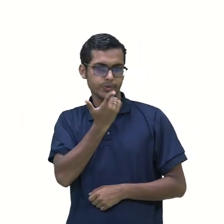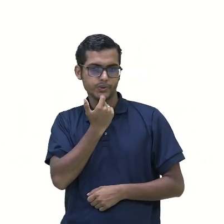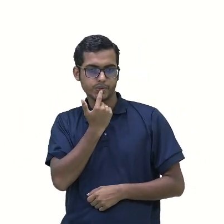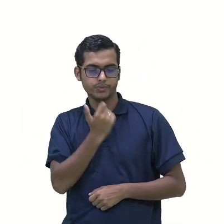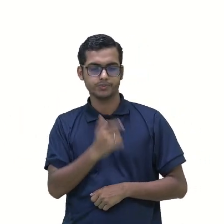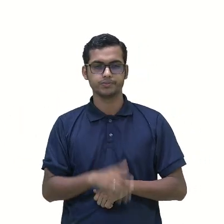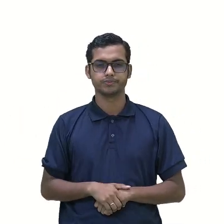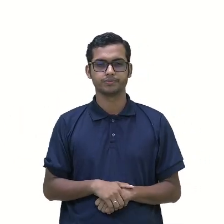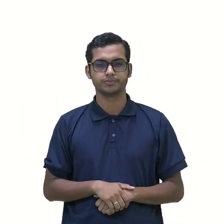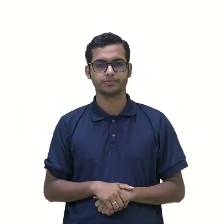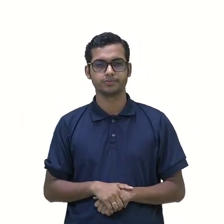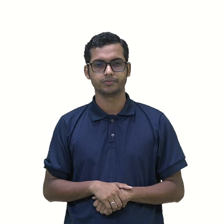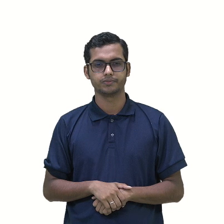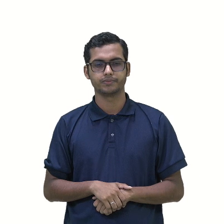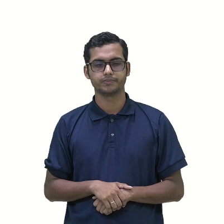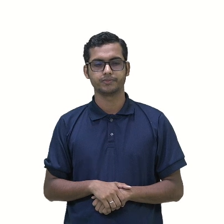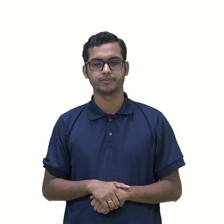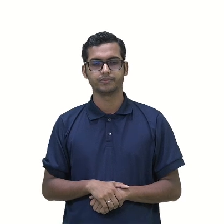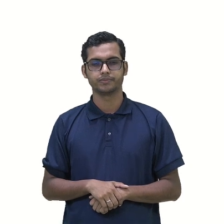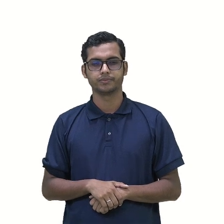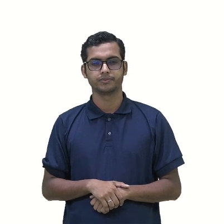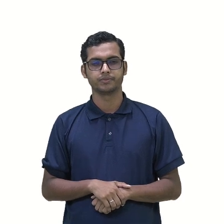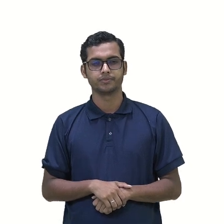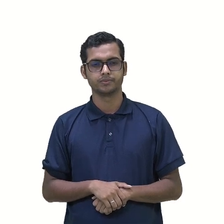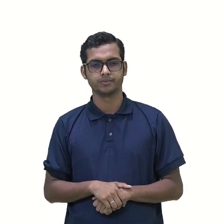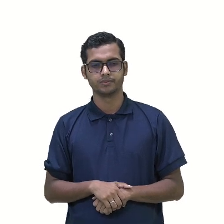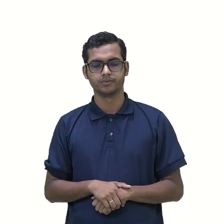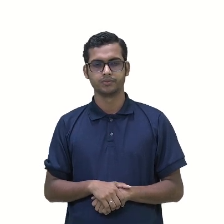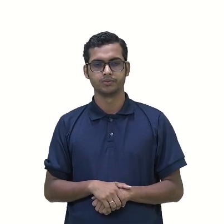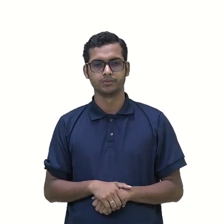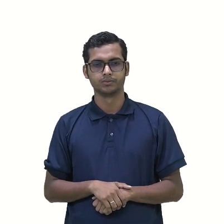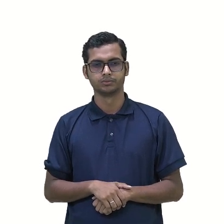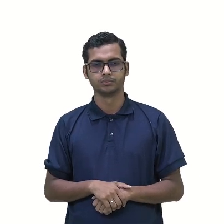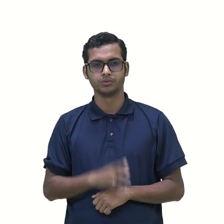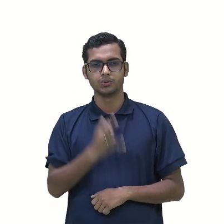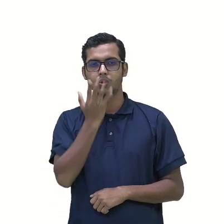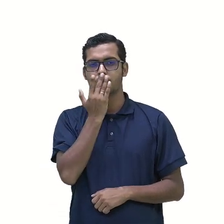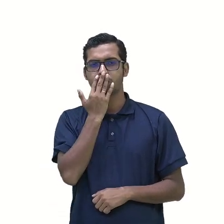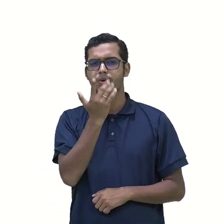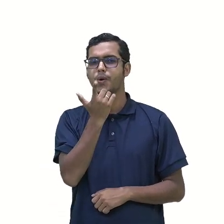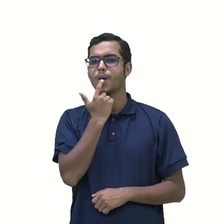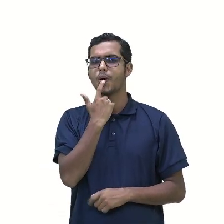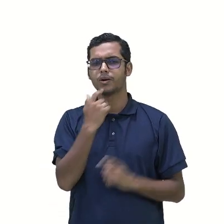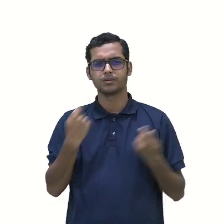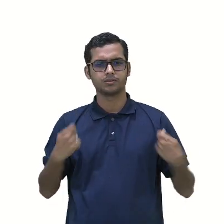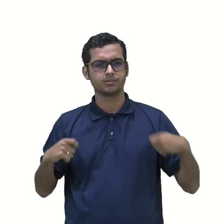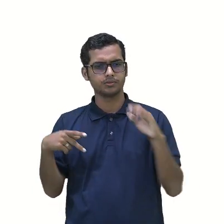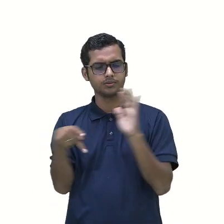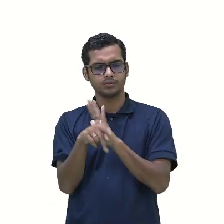eu vou precisar de 10 litros.